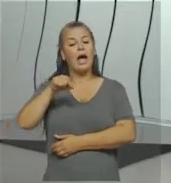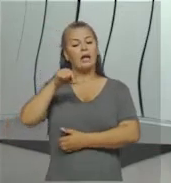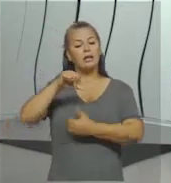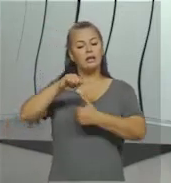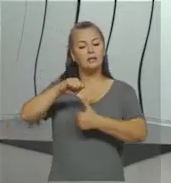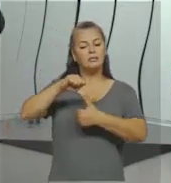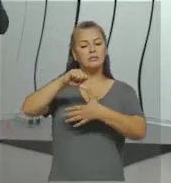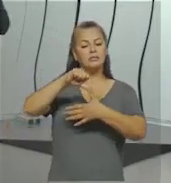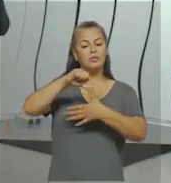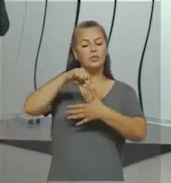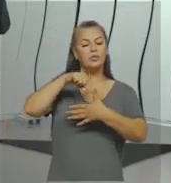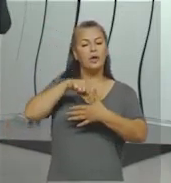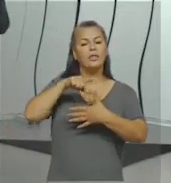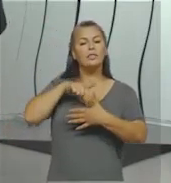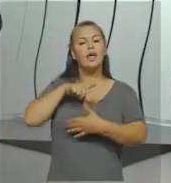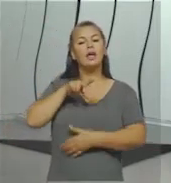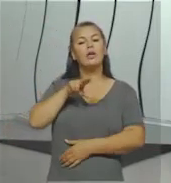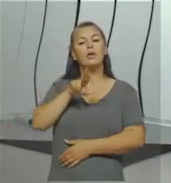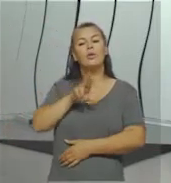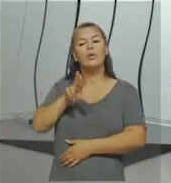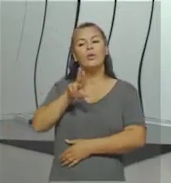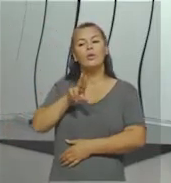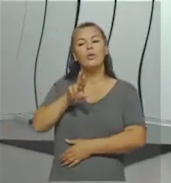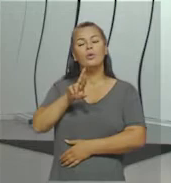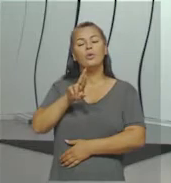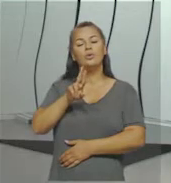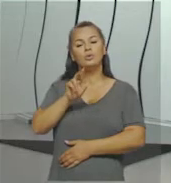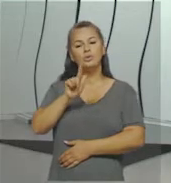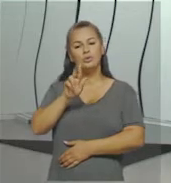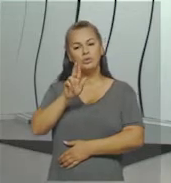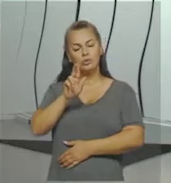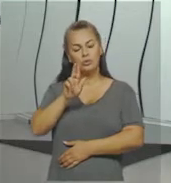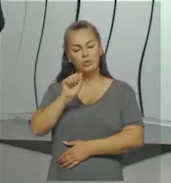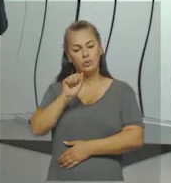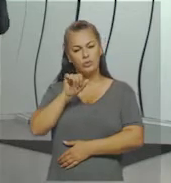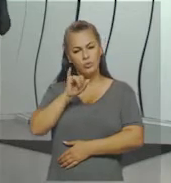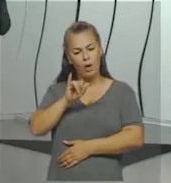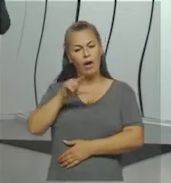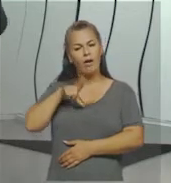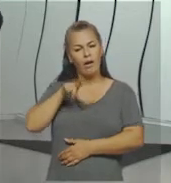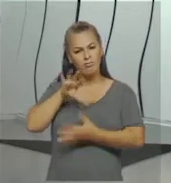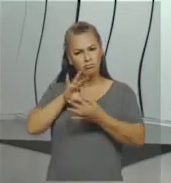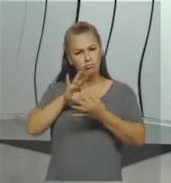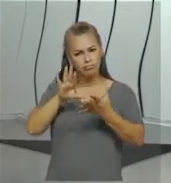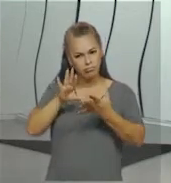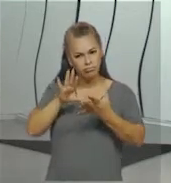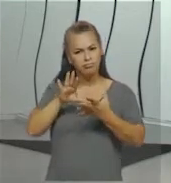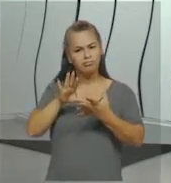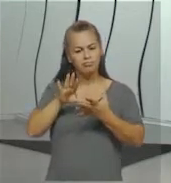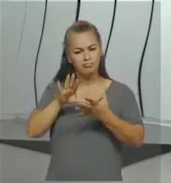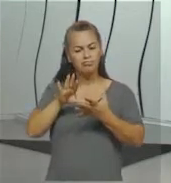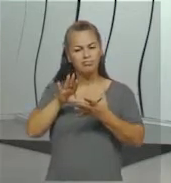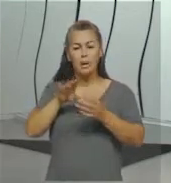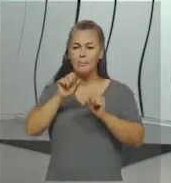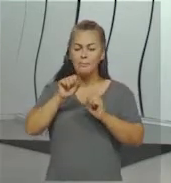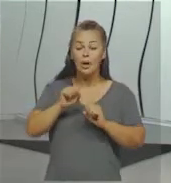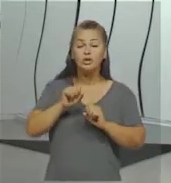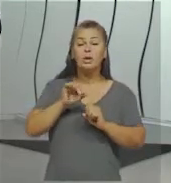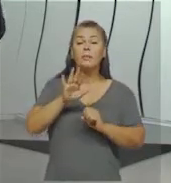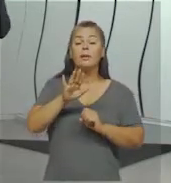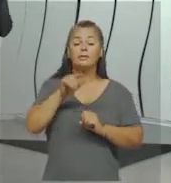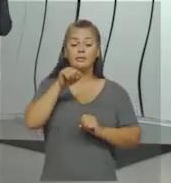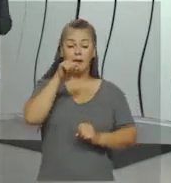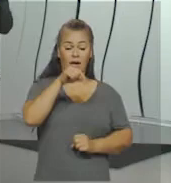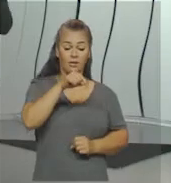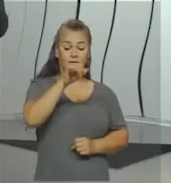varia de localidade, ok? Mas nós temos também aqui uma agência que regulamenta alimentos e